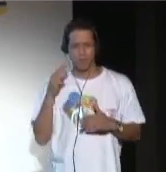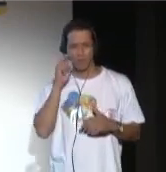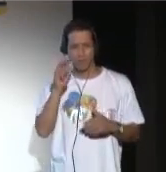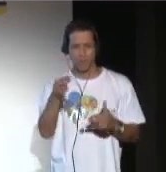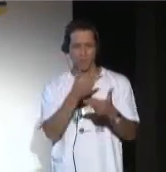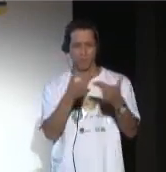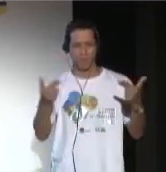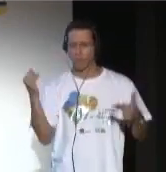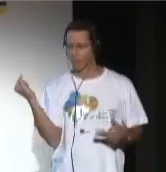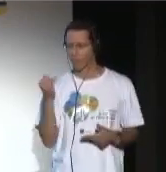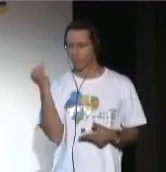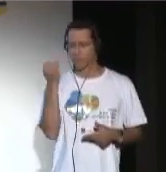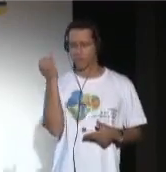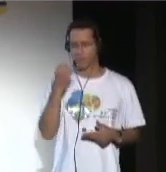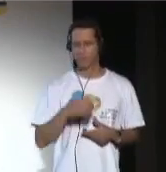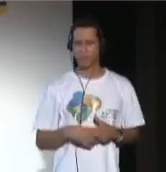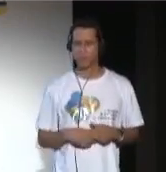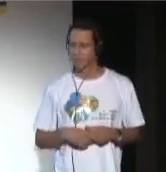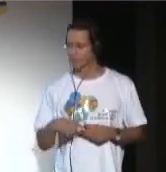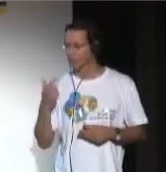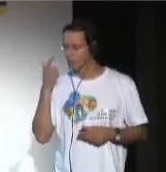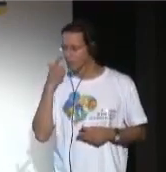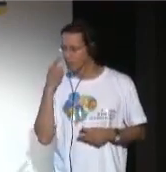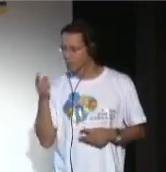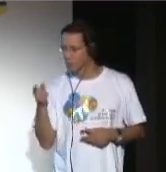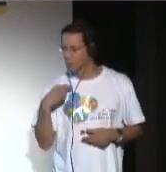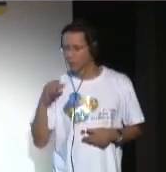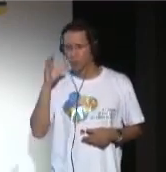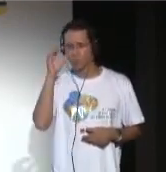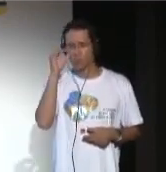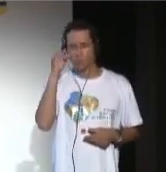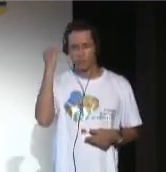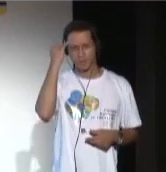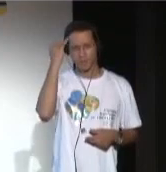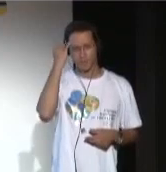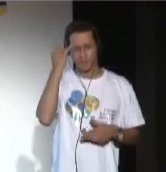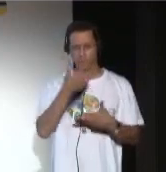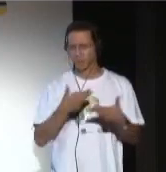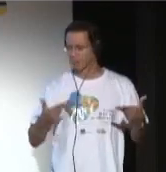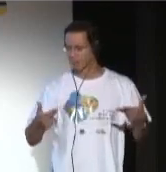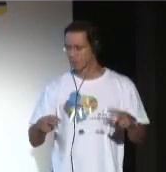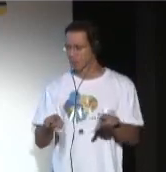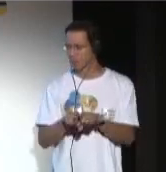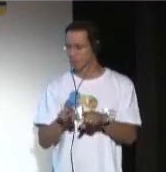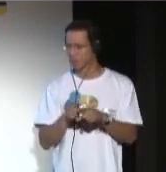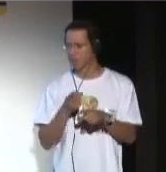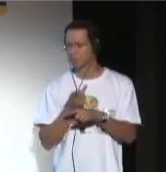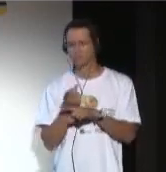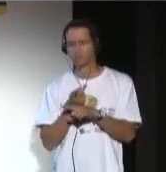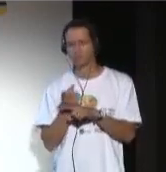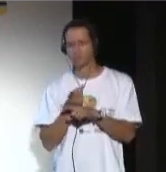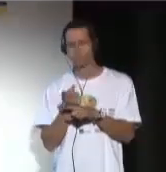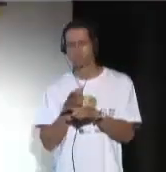mais importam. Aqui eu vejo o quê? Curiosidade intelectual nesse slide. E também a investigação.